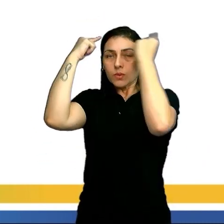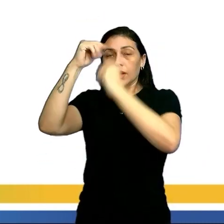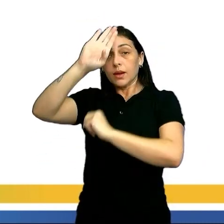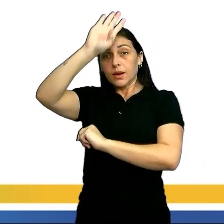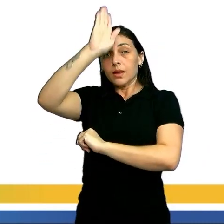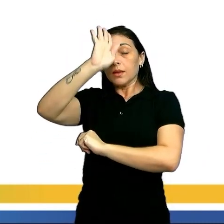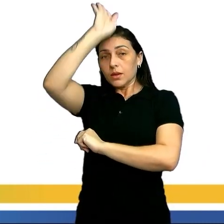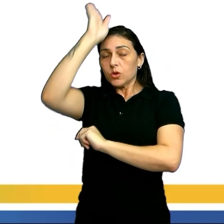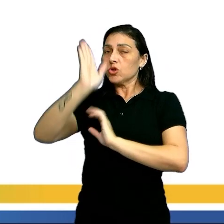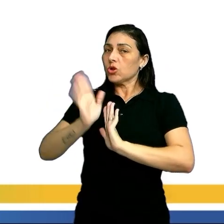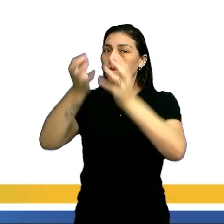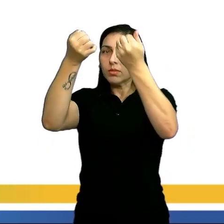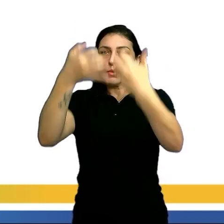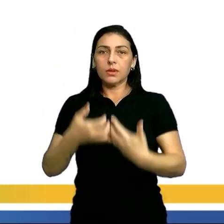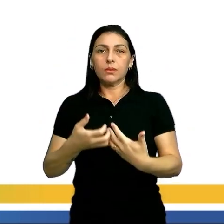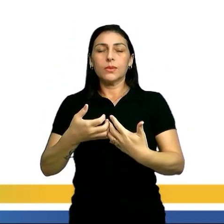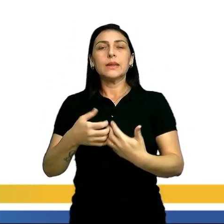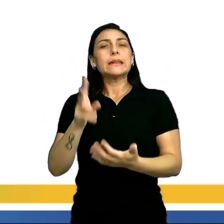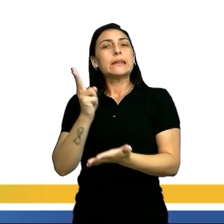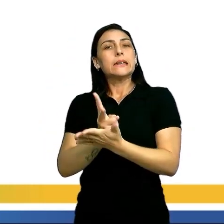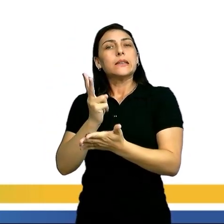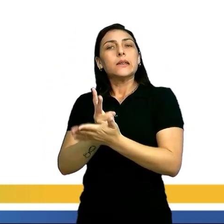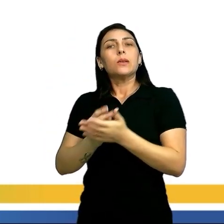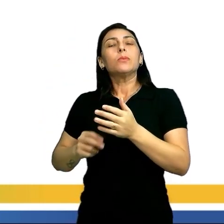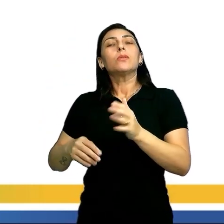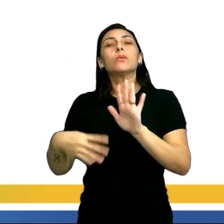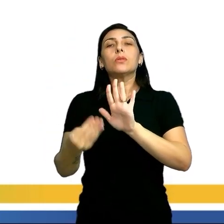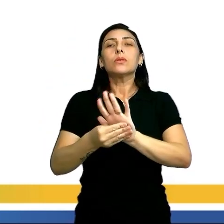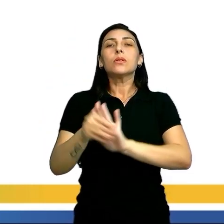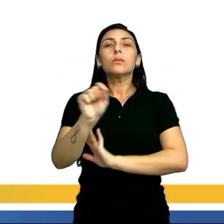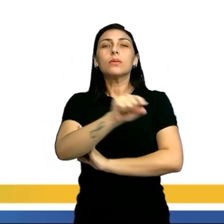Roma, que já nós comentamos. Sempre embaixo eu coloquei